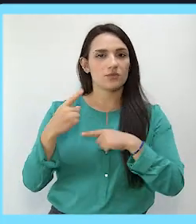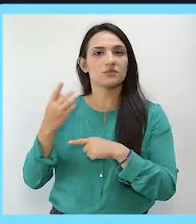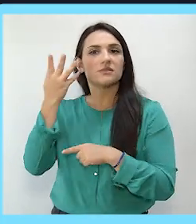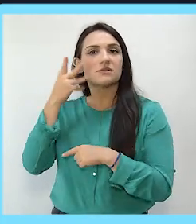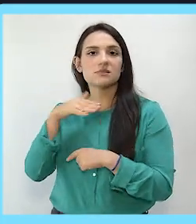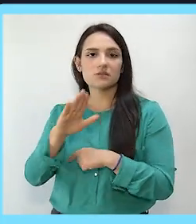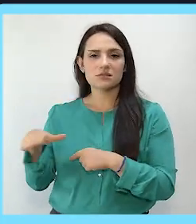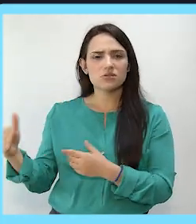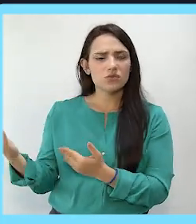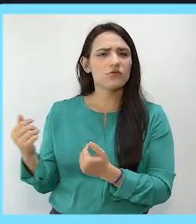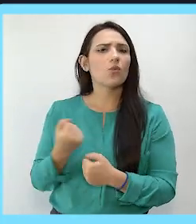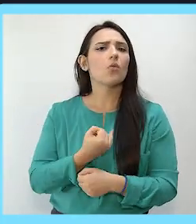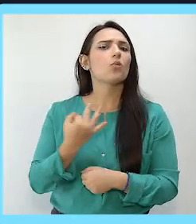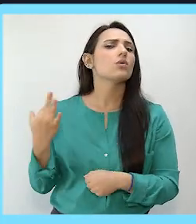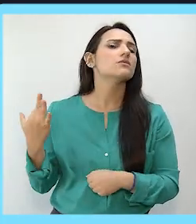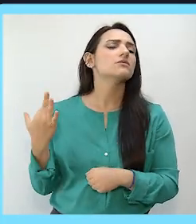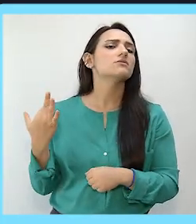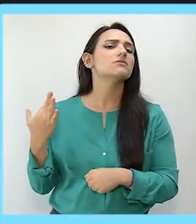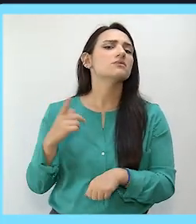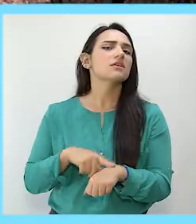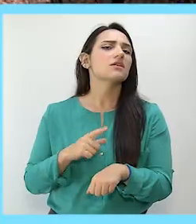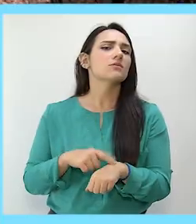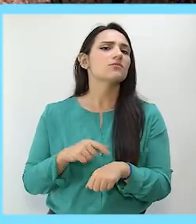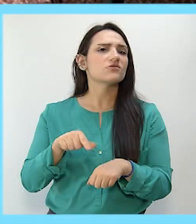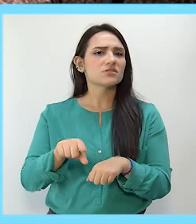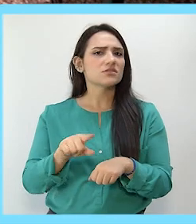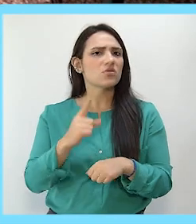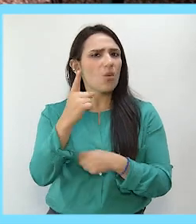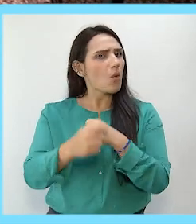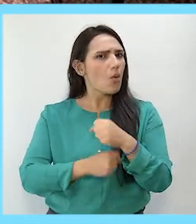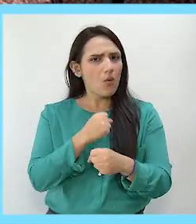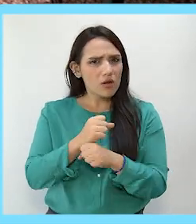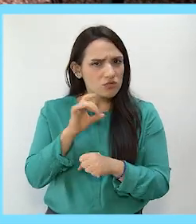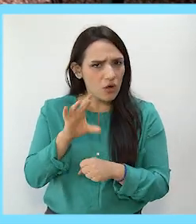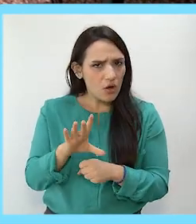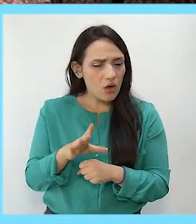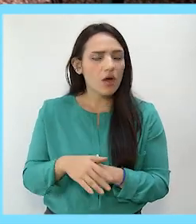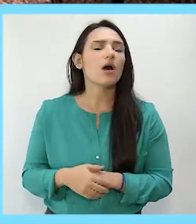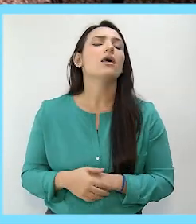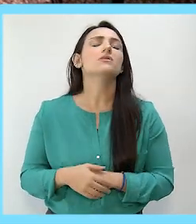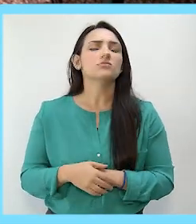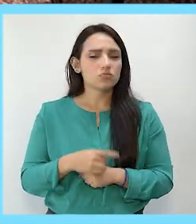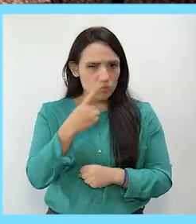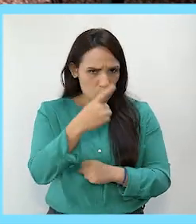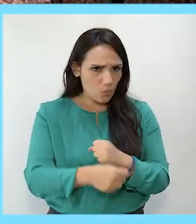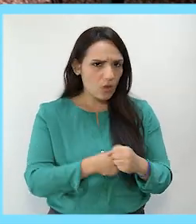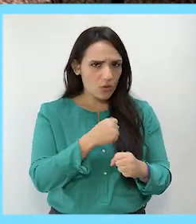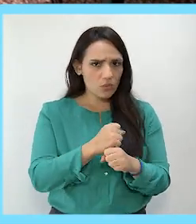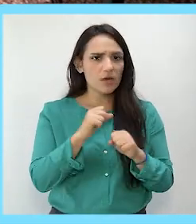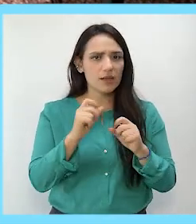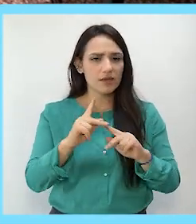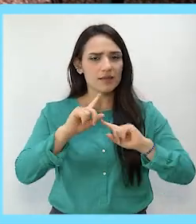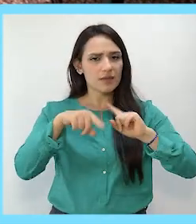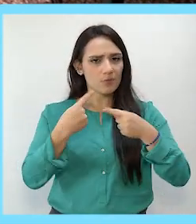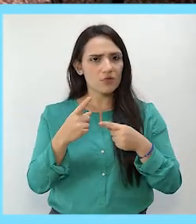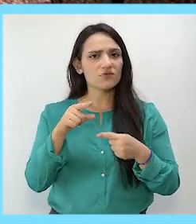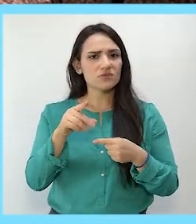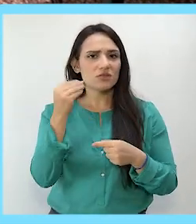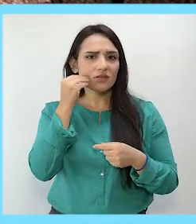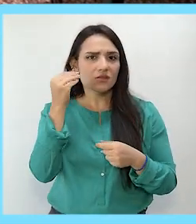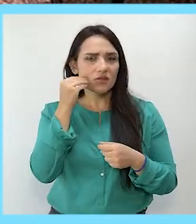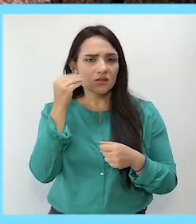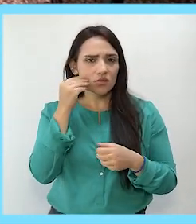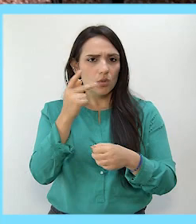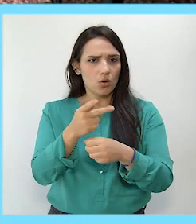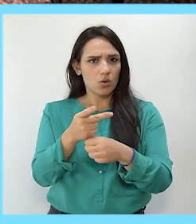senhora ficou quanto tempo como promotora no Mato Grosso, doutora Fabíola? Quase um ano. Foi pouco tempo, na verdade. Foi pouco tempo, Mas daí já fez o concurso para procuradora do Estado,